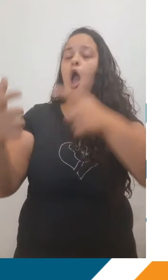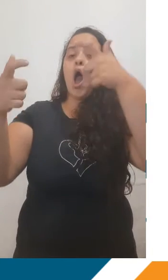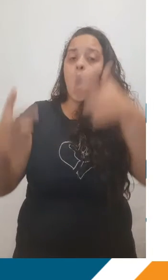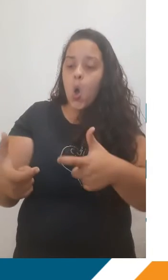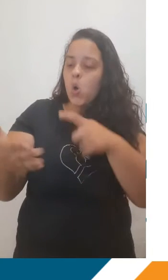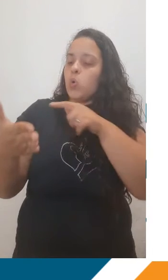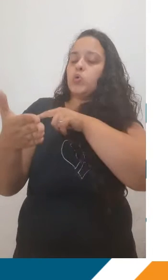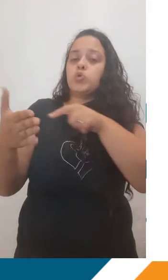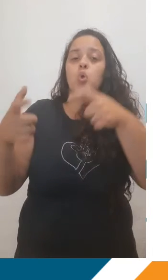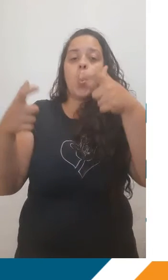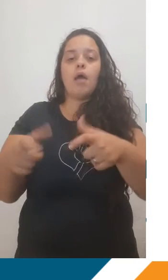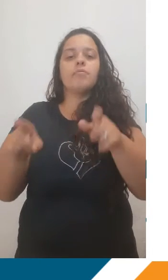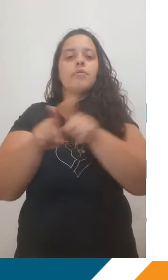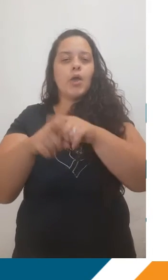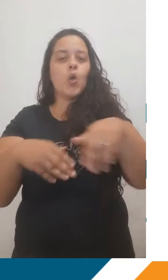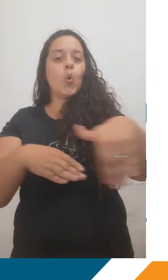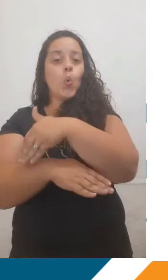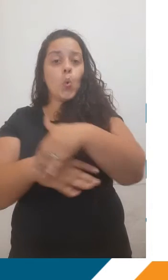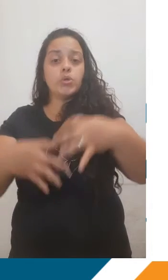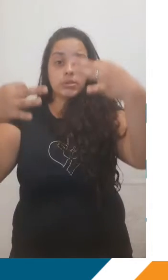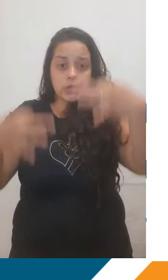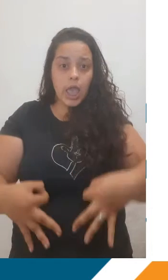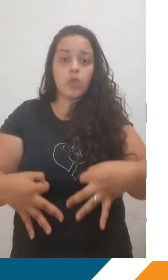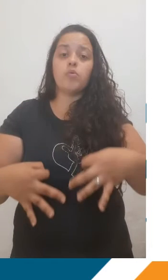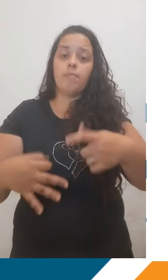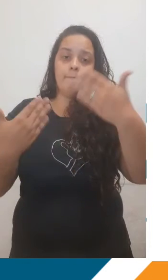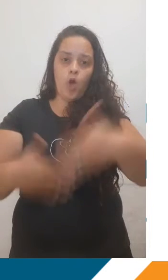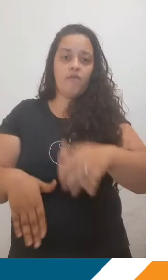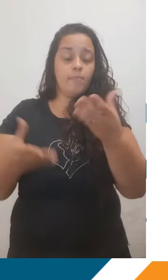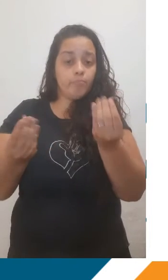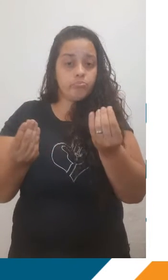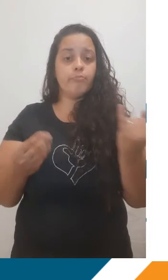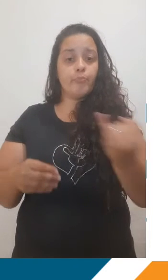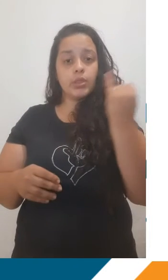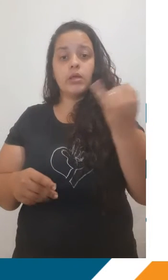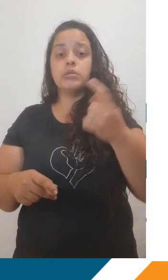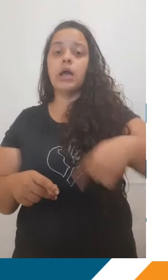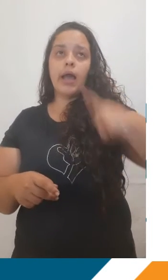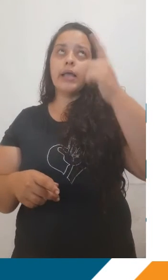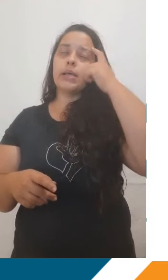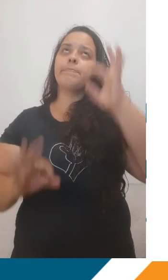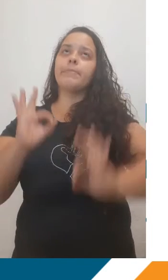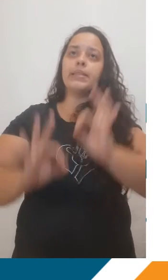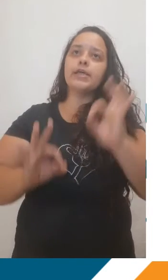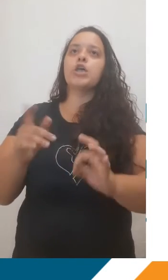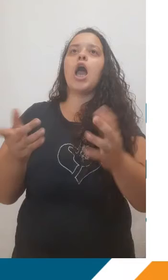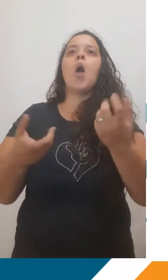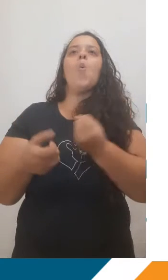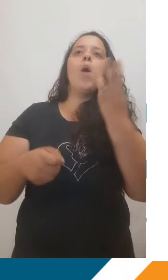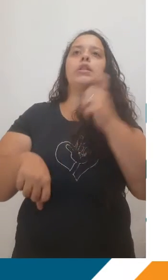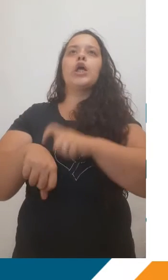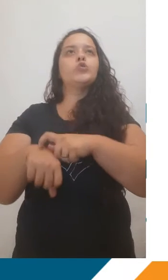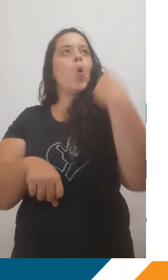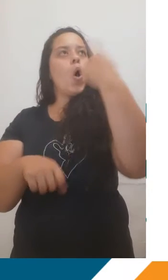verifique o local e o endereço correto de realização da prova. Isso é muito importante para você se planejar e definir seu